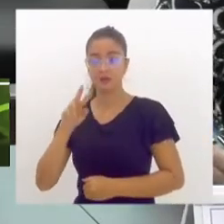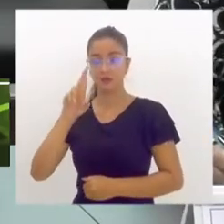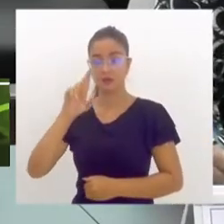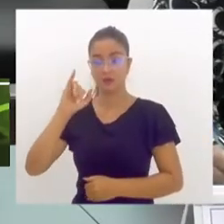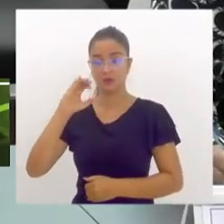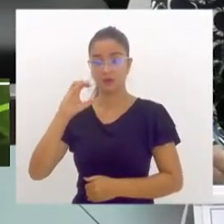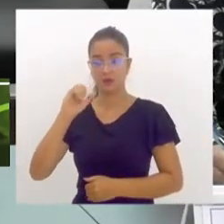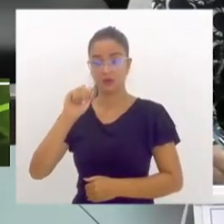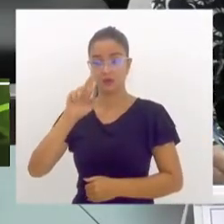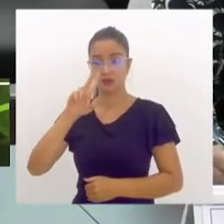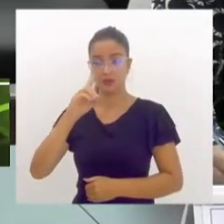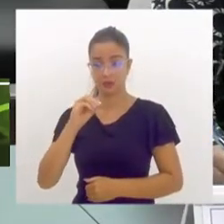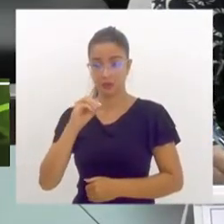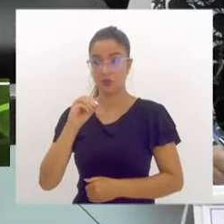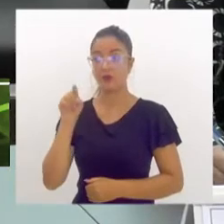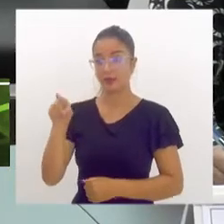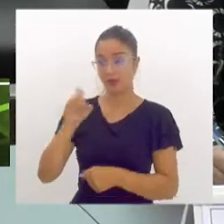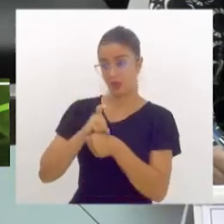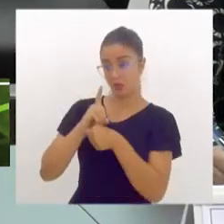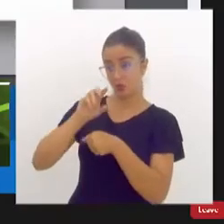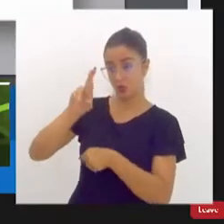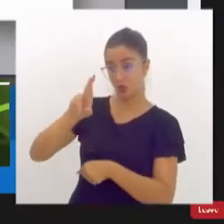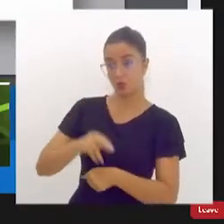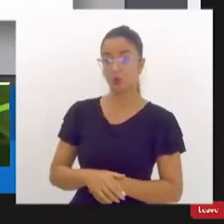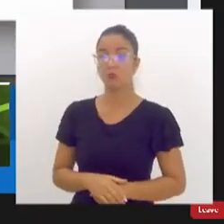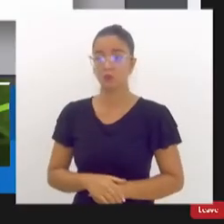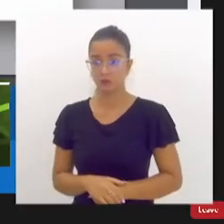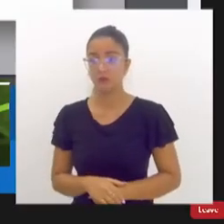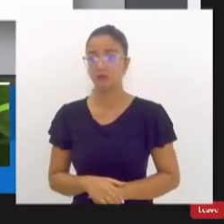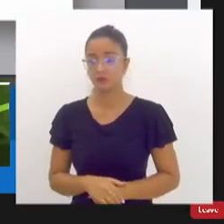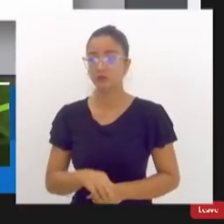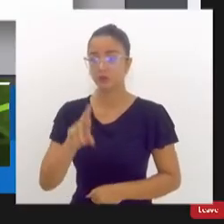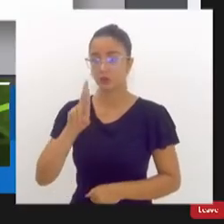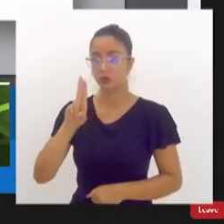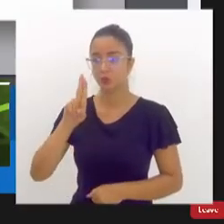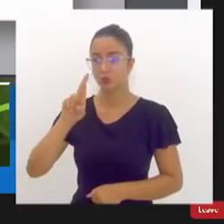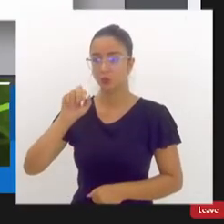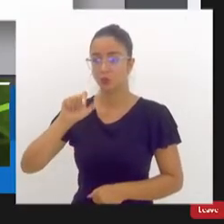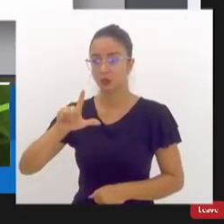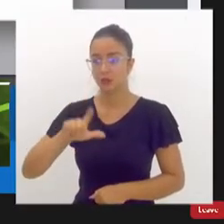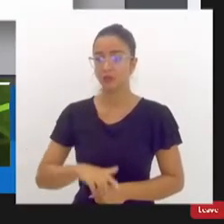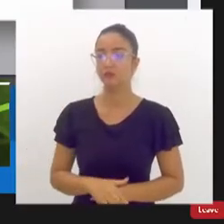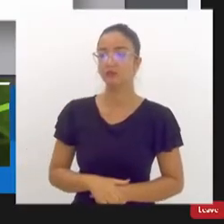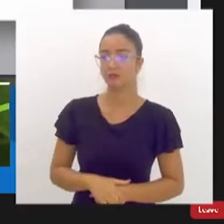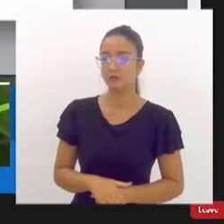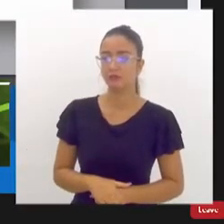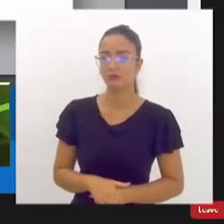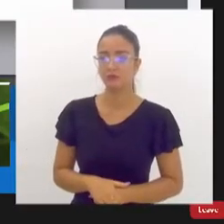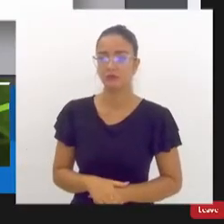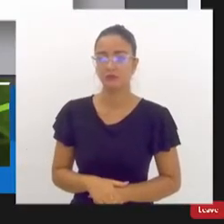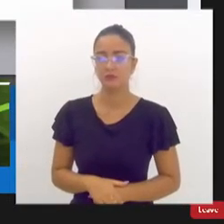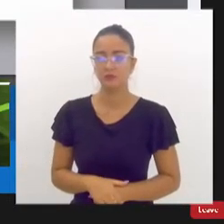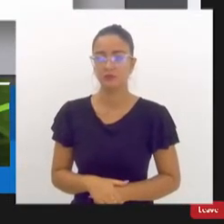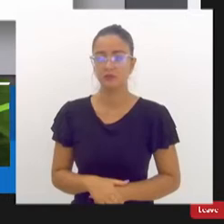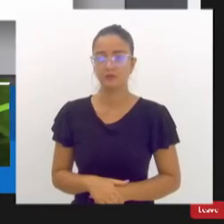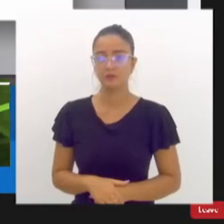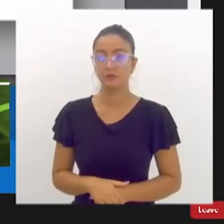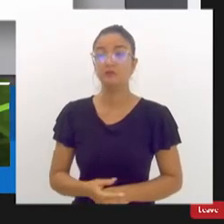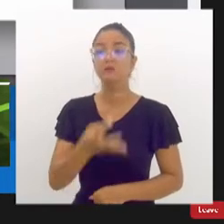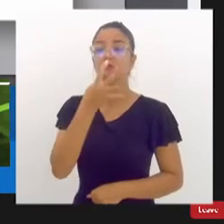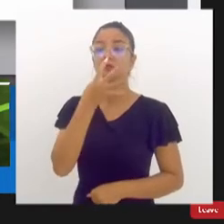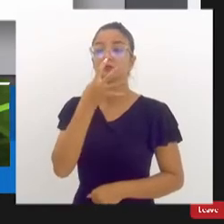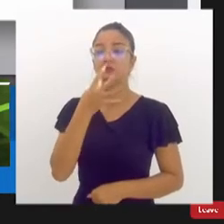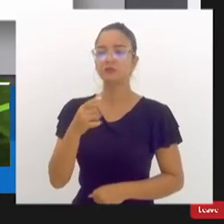professor doutor pela Uninorte, professor da Rural, e o que se destaca nesse último ano